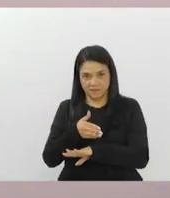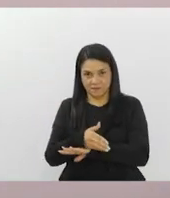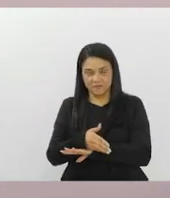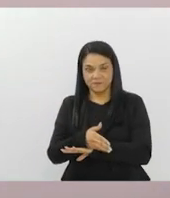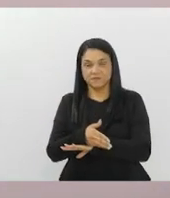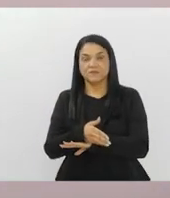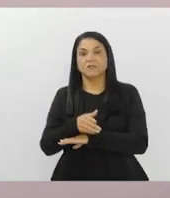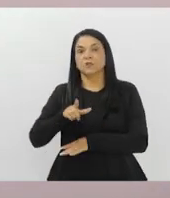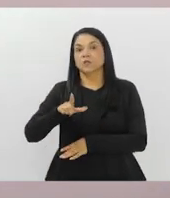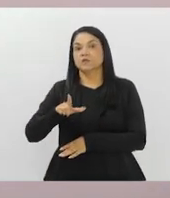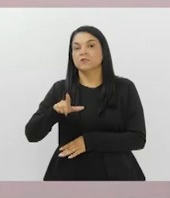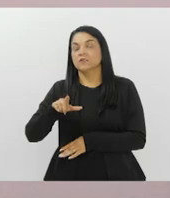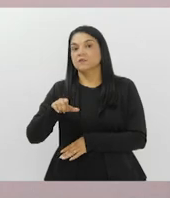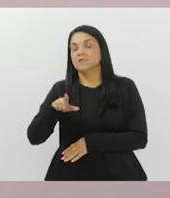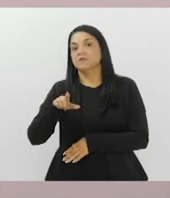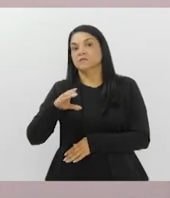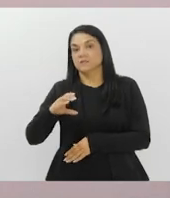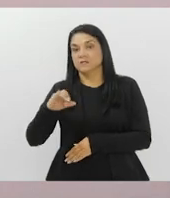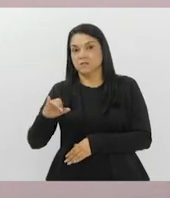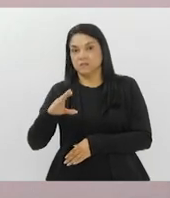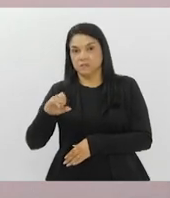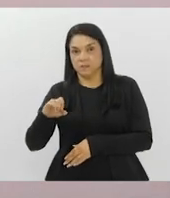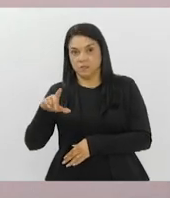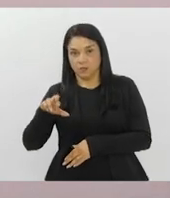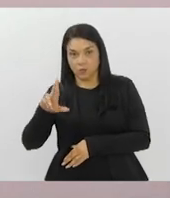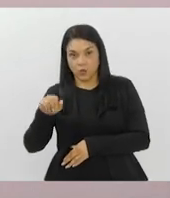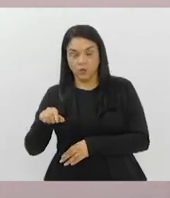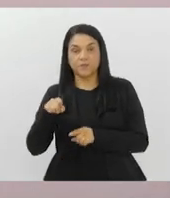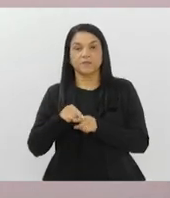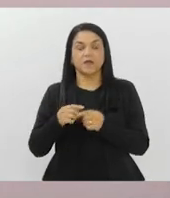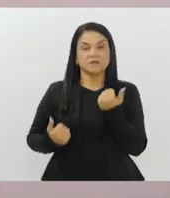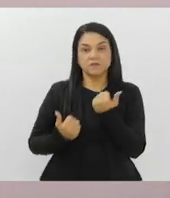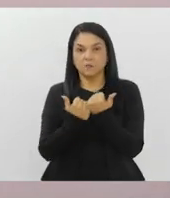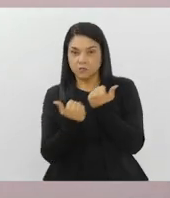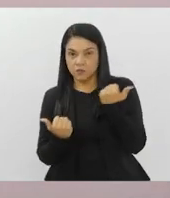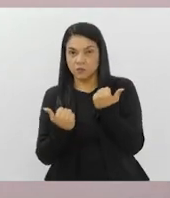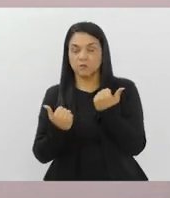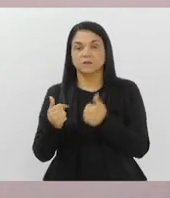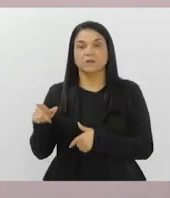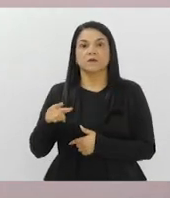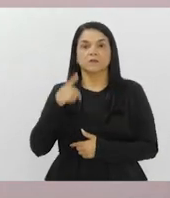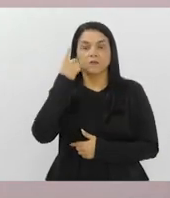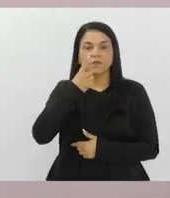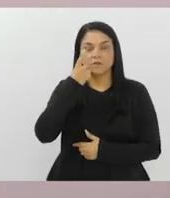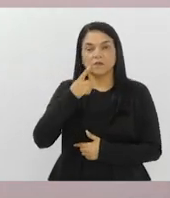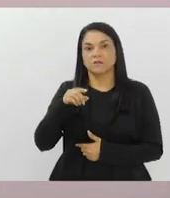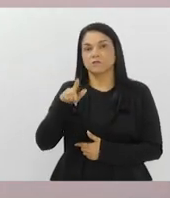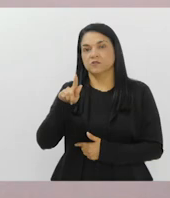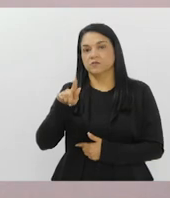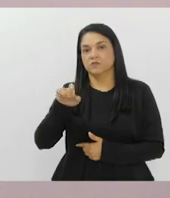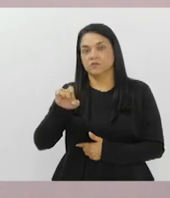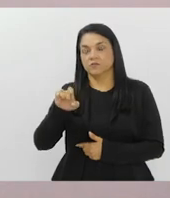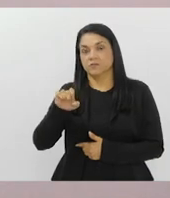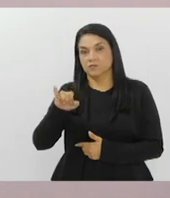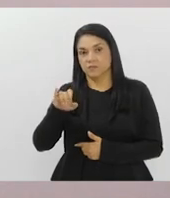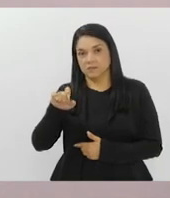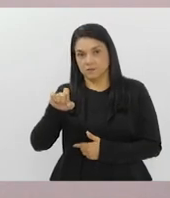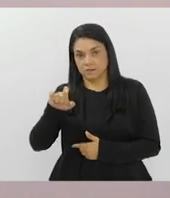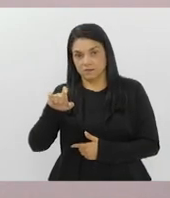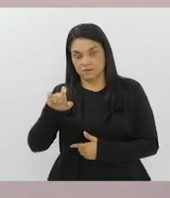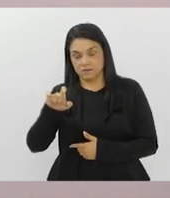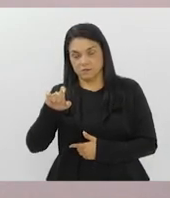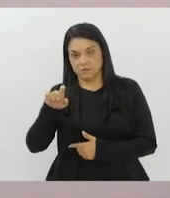do Cícero Lisboa, assessor da deputada Gisele Monteiro. Muito obrigada pela presença. E falar aqui